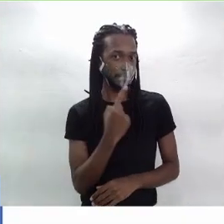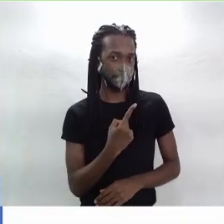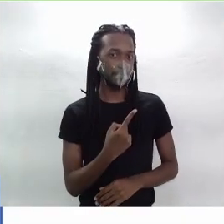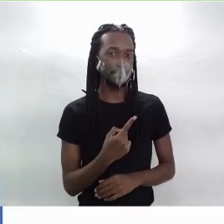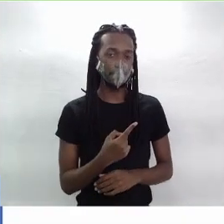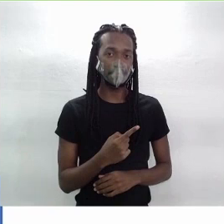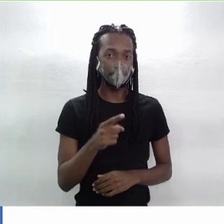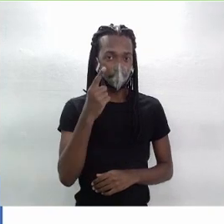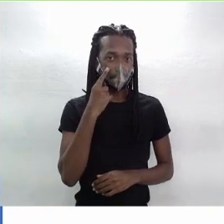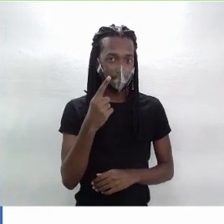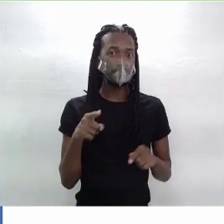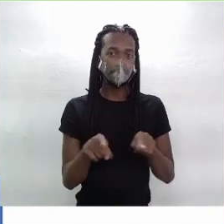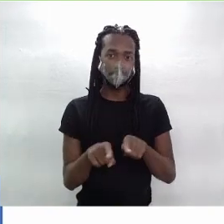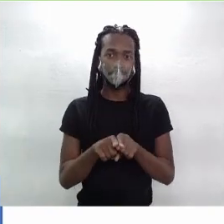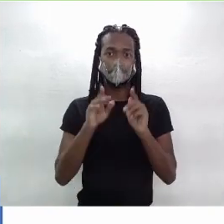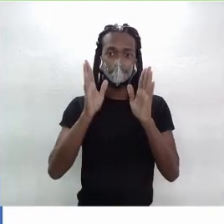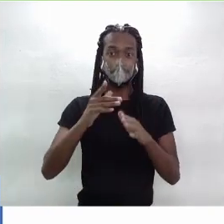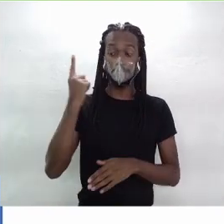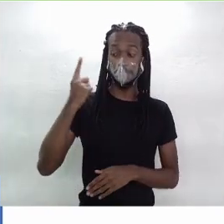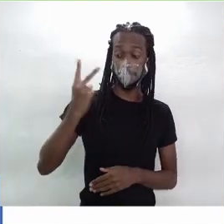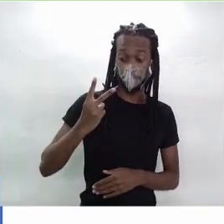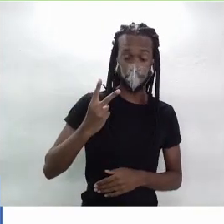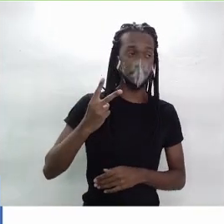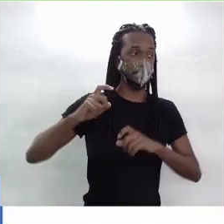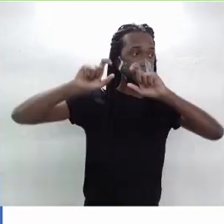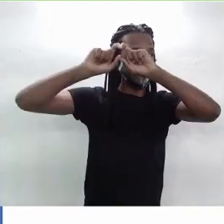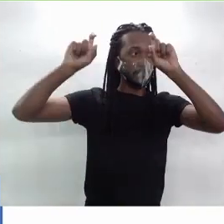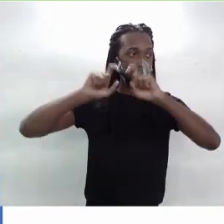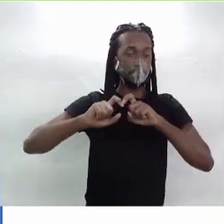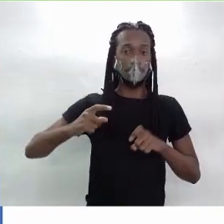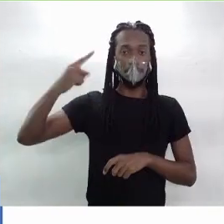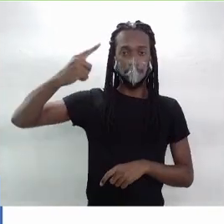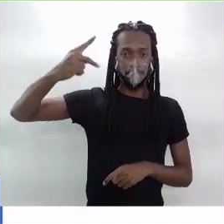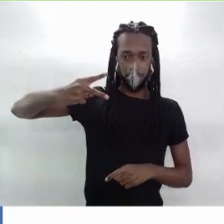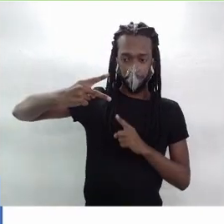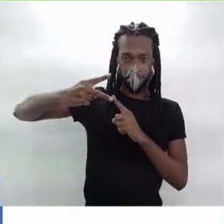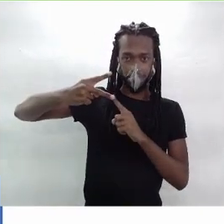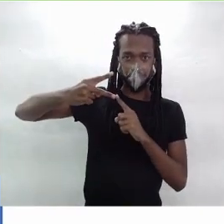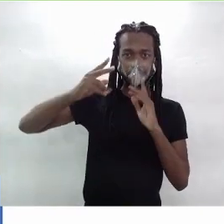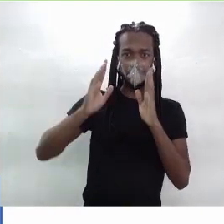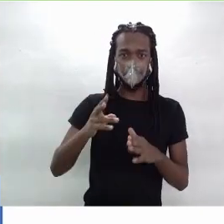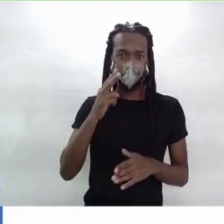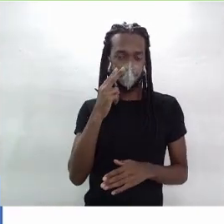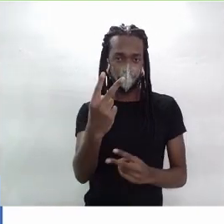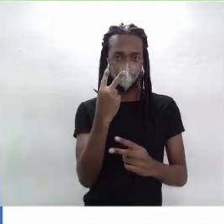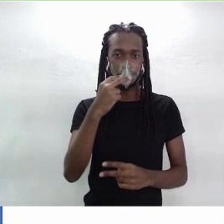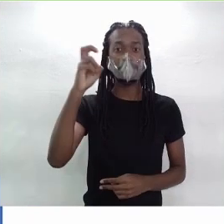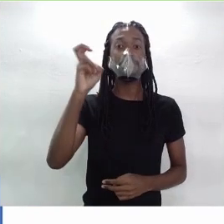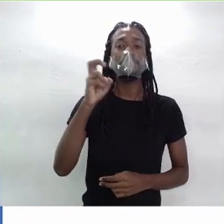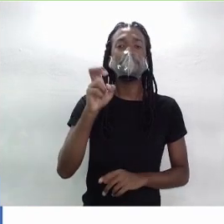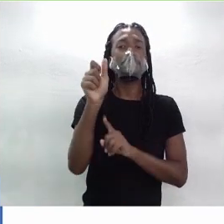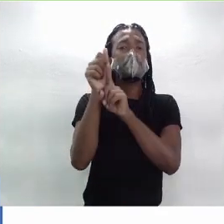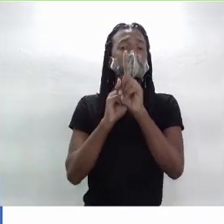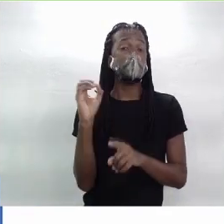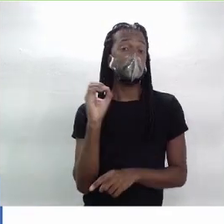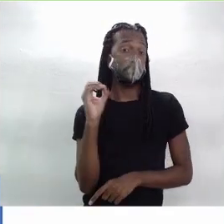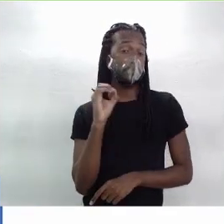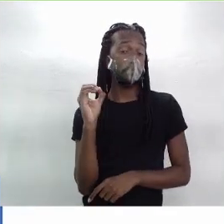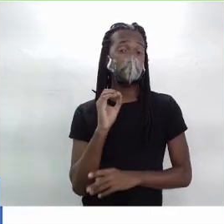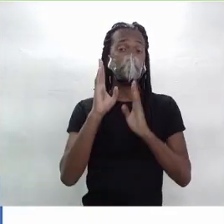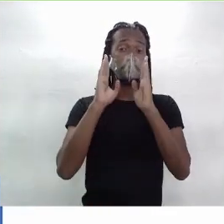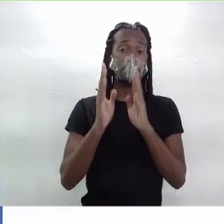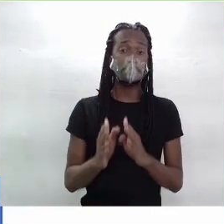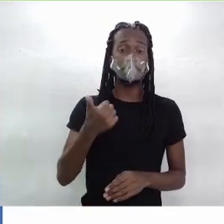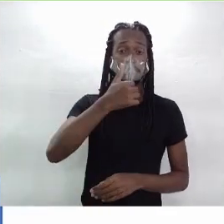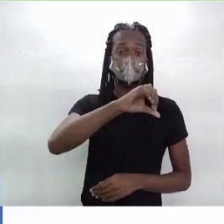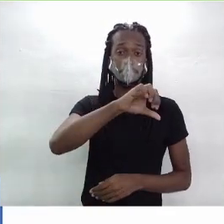aqui, certo? Esse segundo ponto. Em 5 de outubro de 1988, sua promulgação